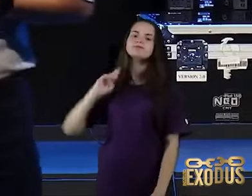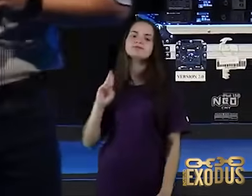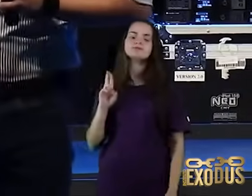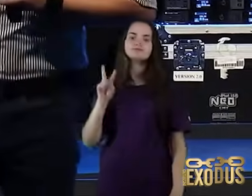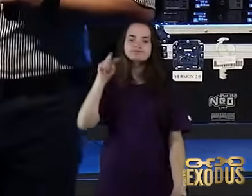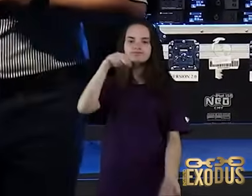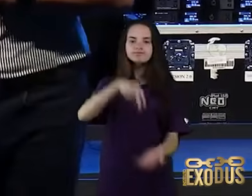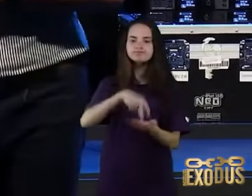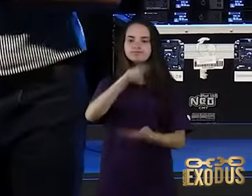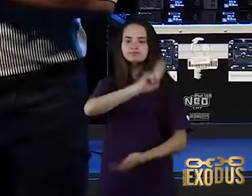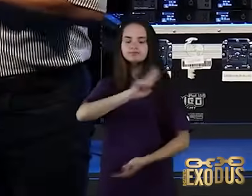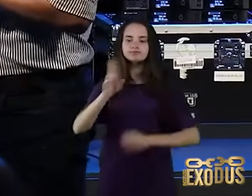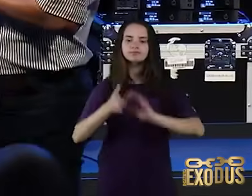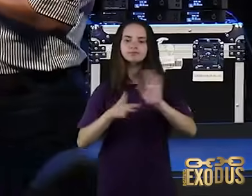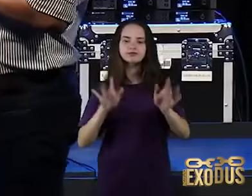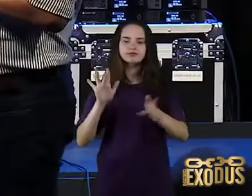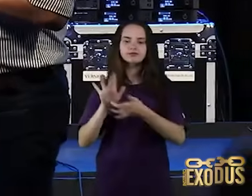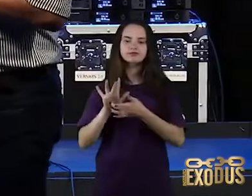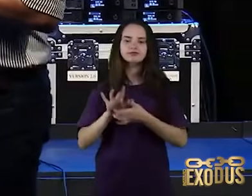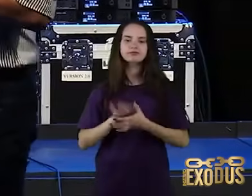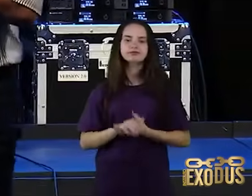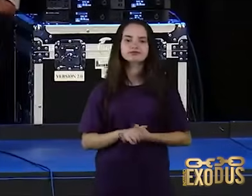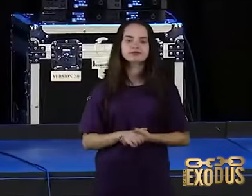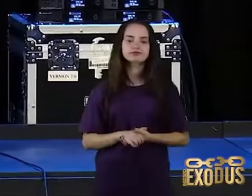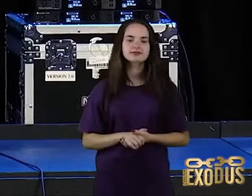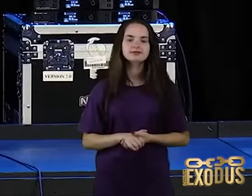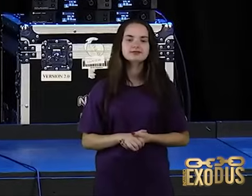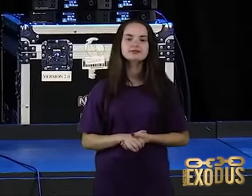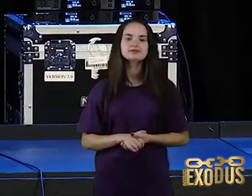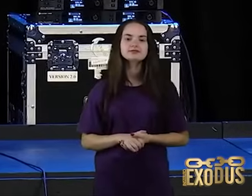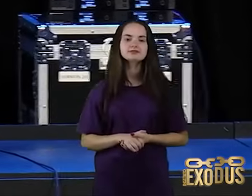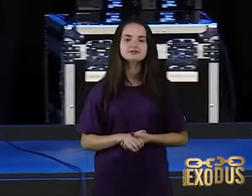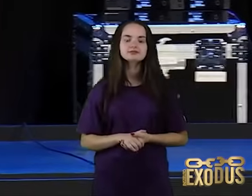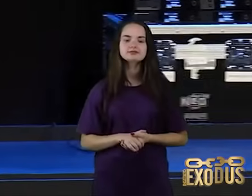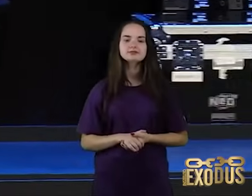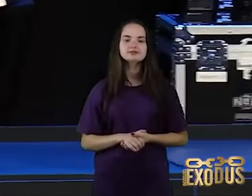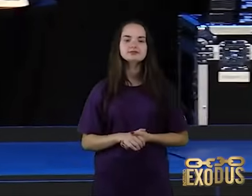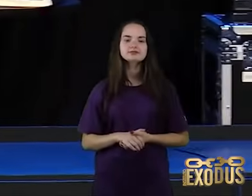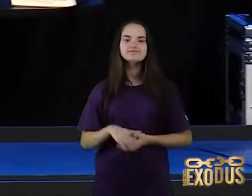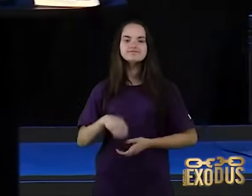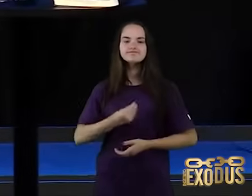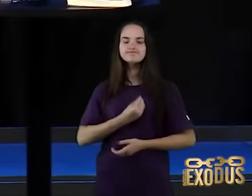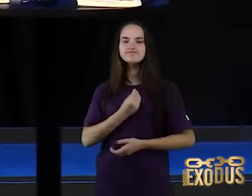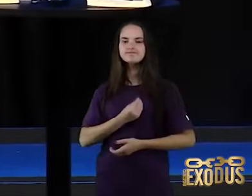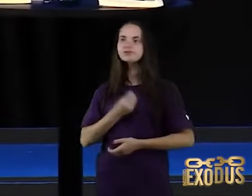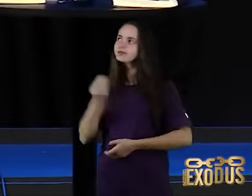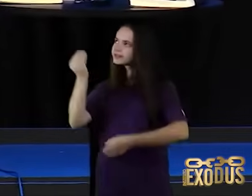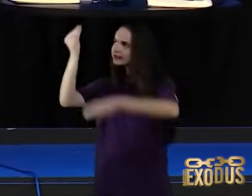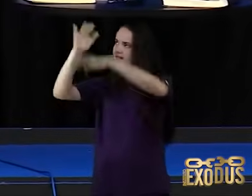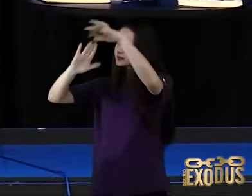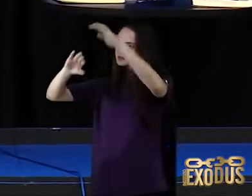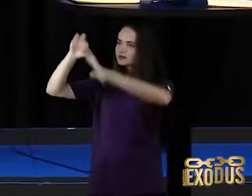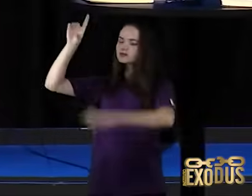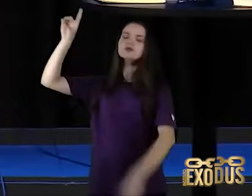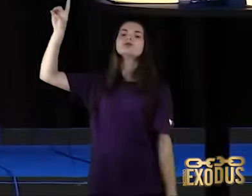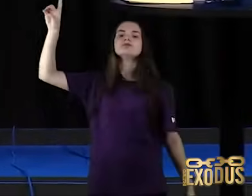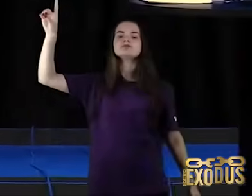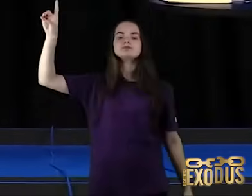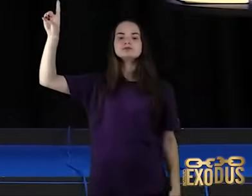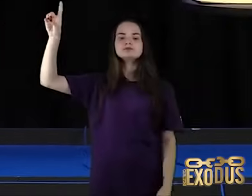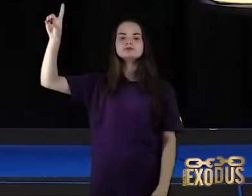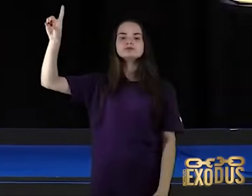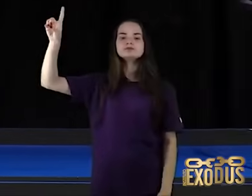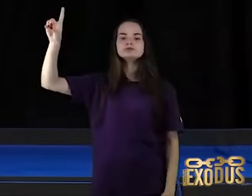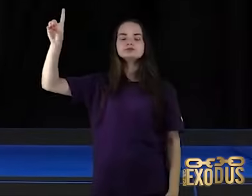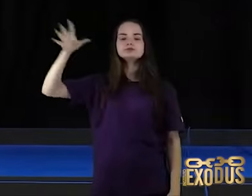em nome de Jesus nas mãos de Deus a